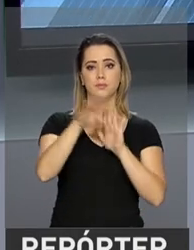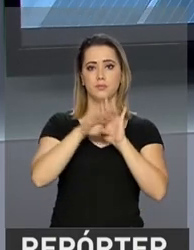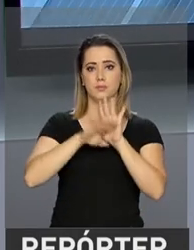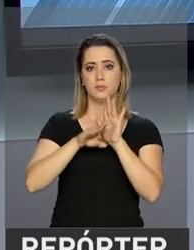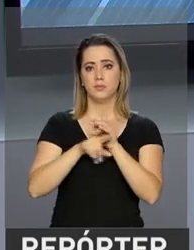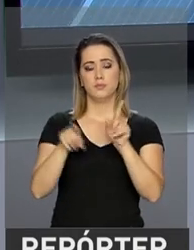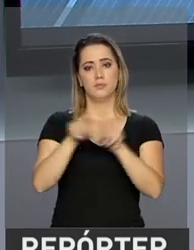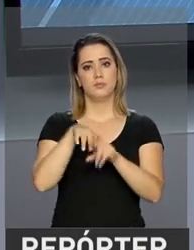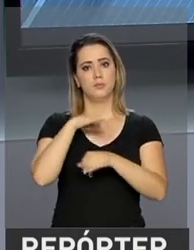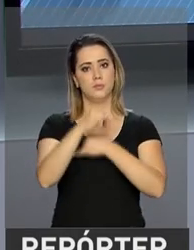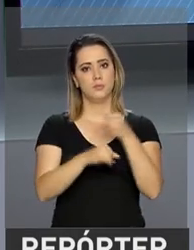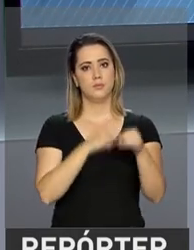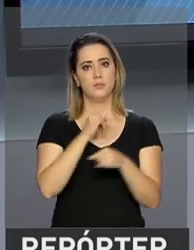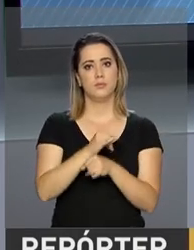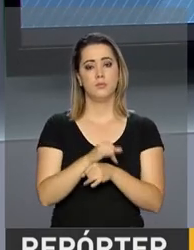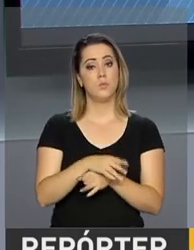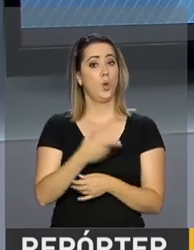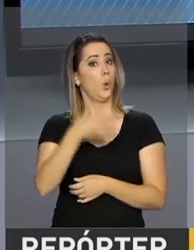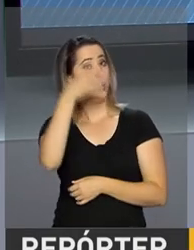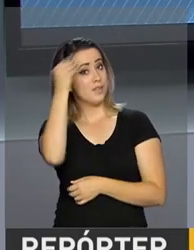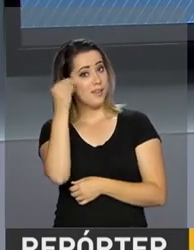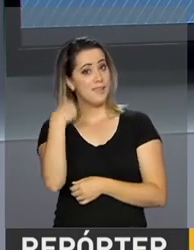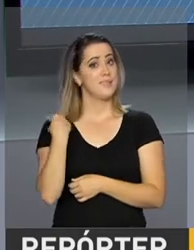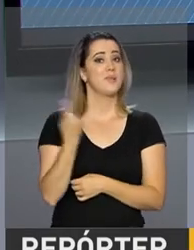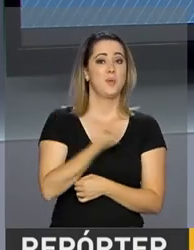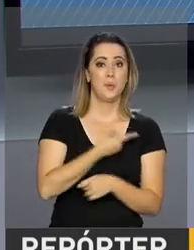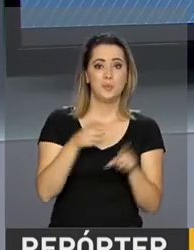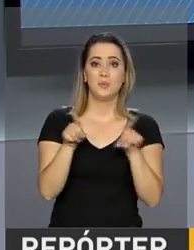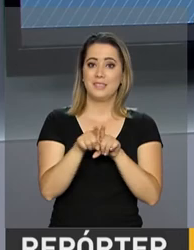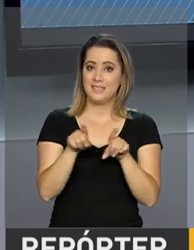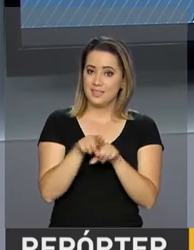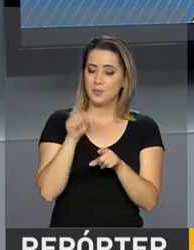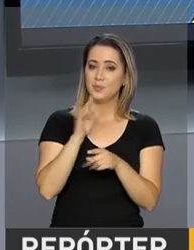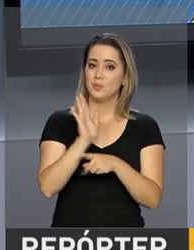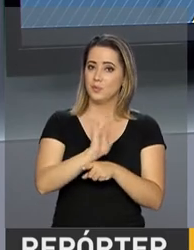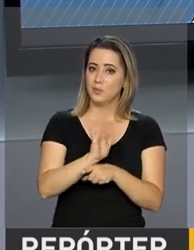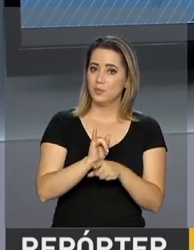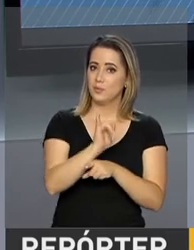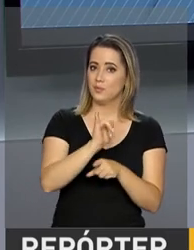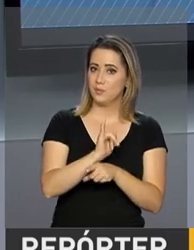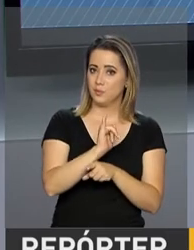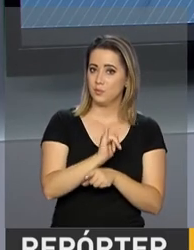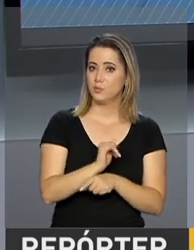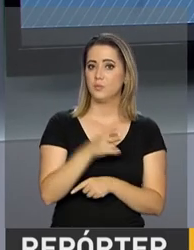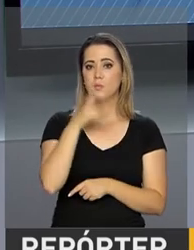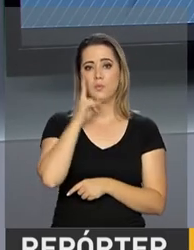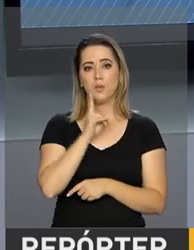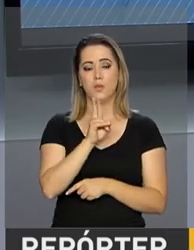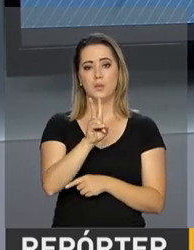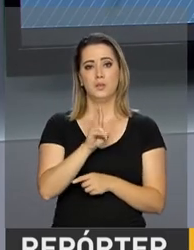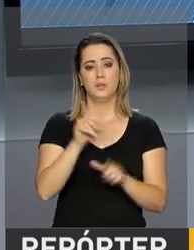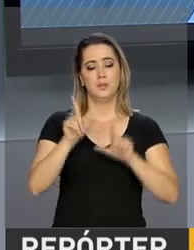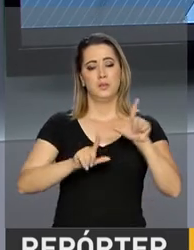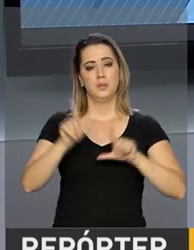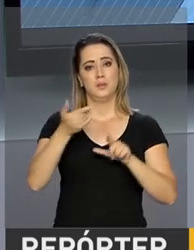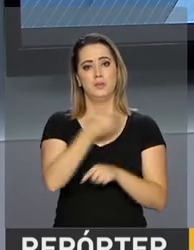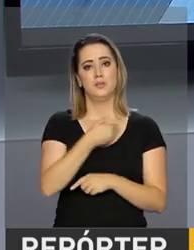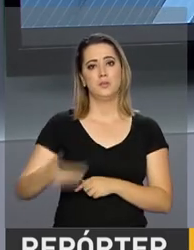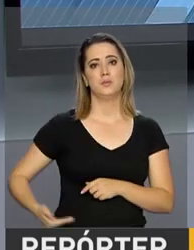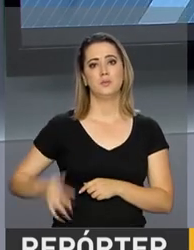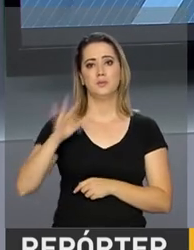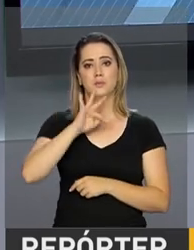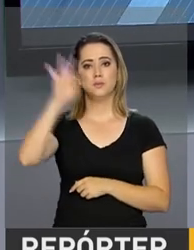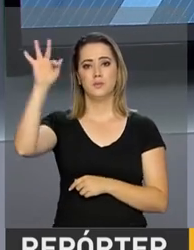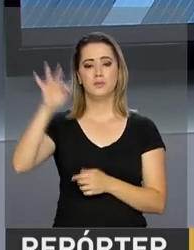programação também na internet e não esqueça nossas reportagens estão disponíveis no youtube continue aqui na nbr a tv